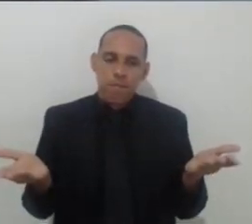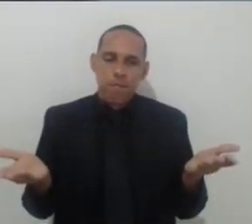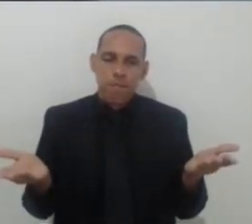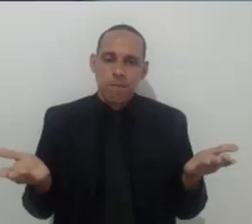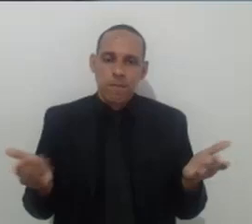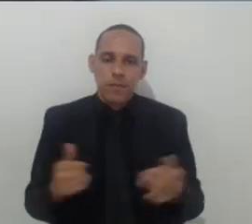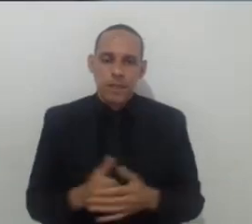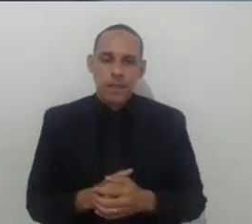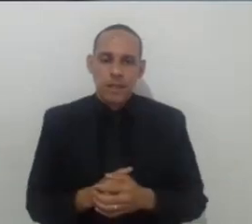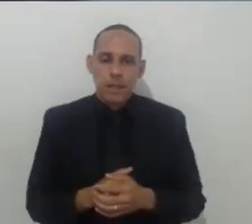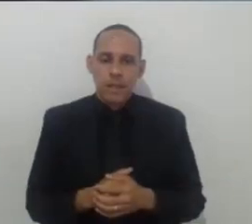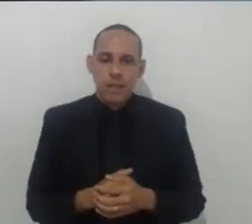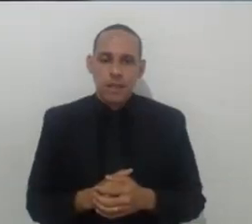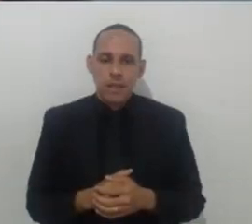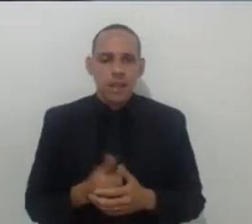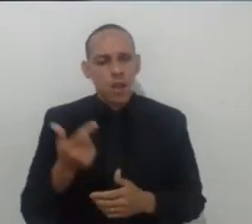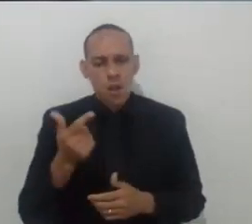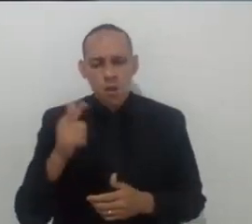noutra circunstância,